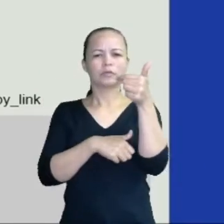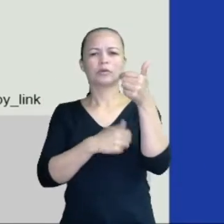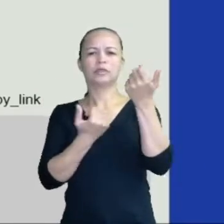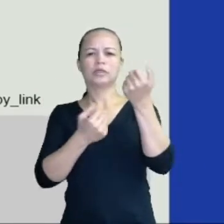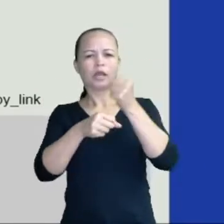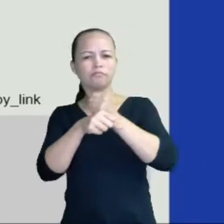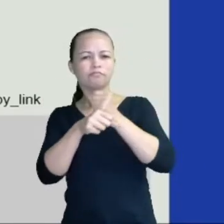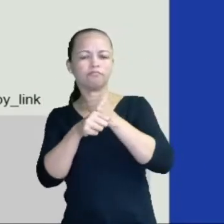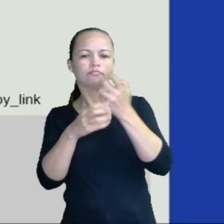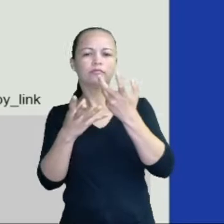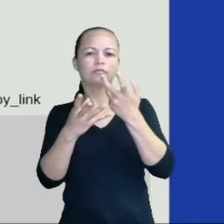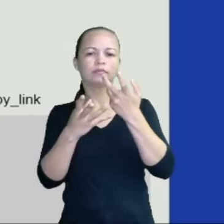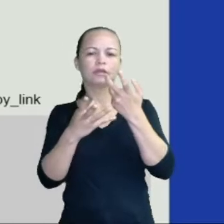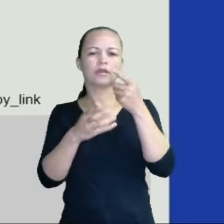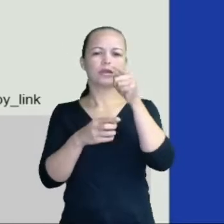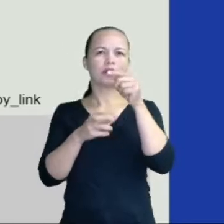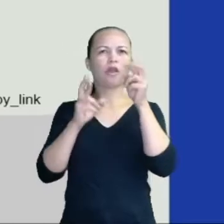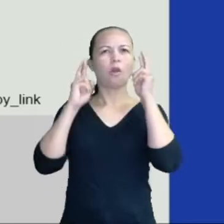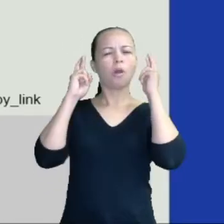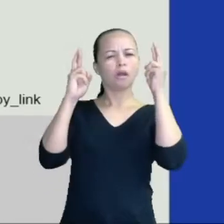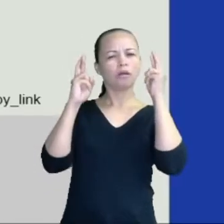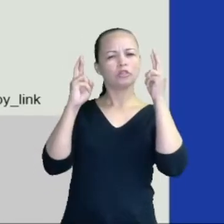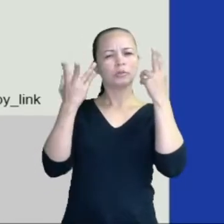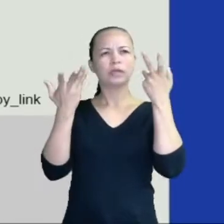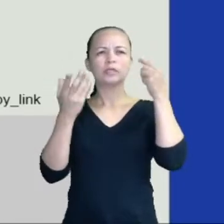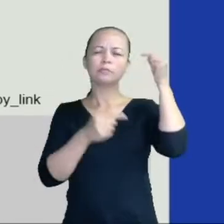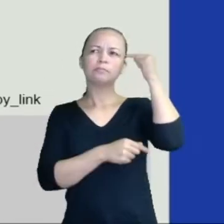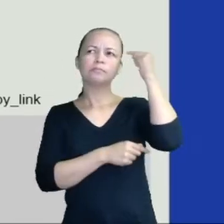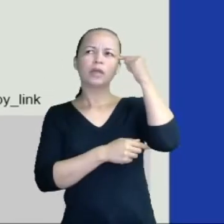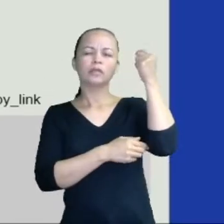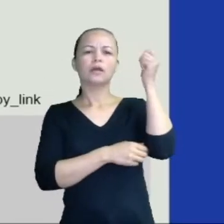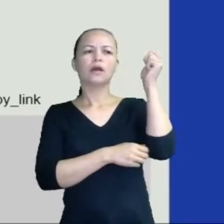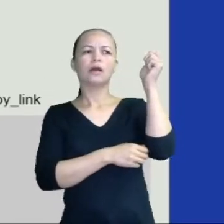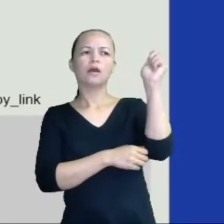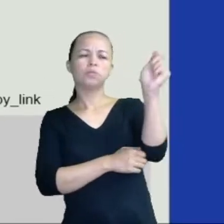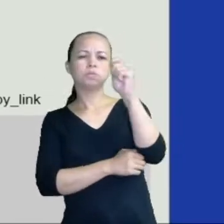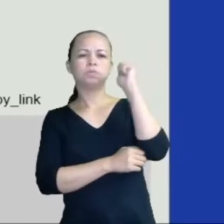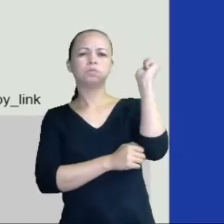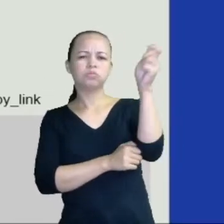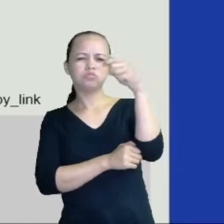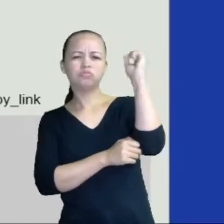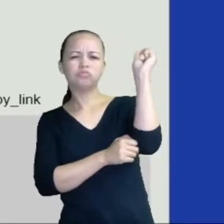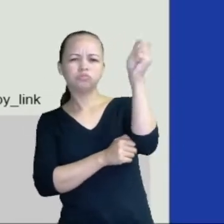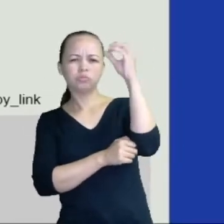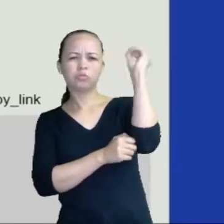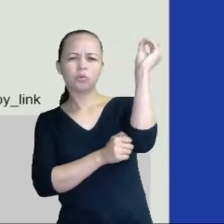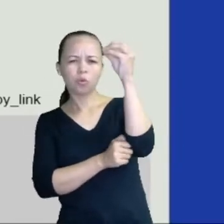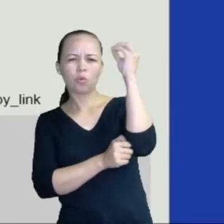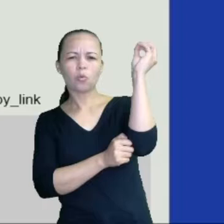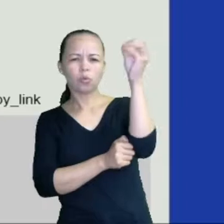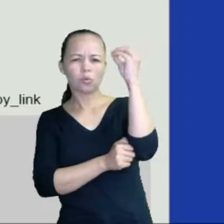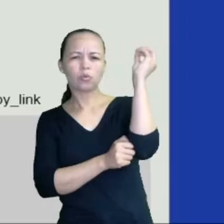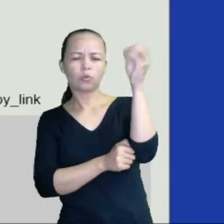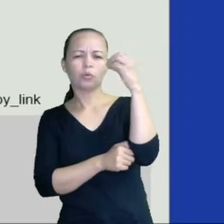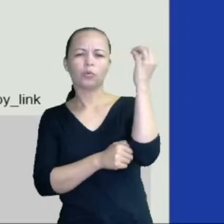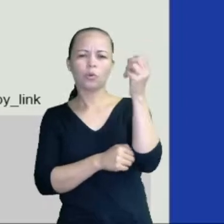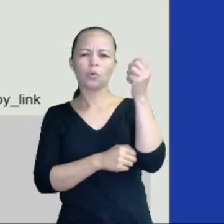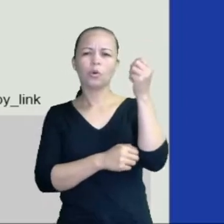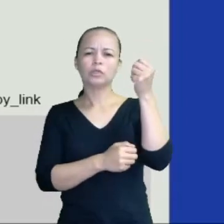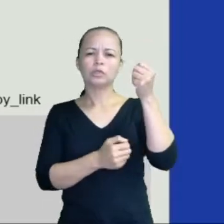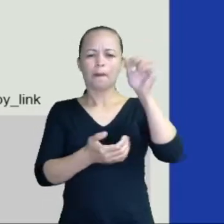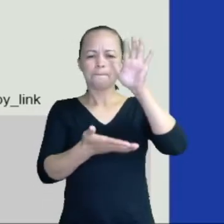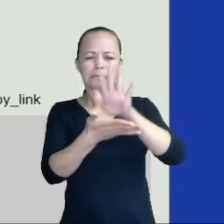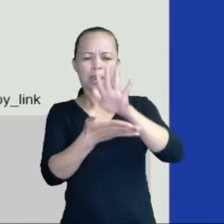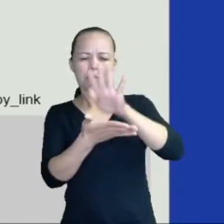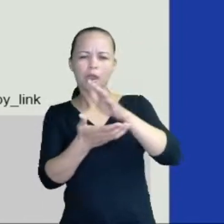Esperança. E ela pensa que quando todas as sirenes, todas as buzinas, todos os